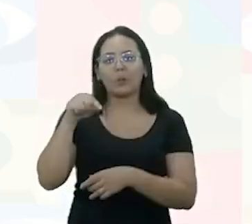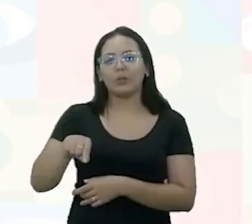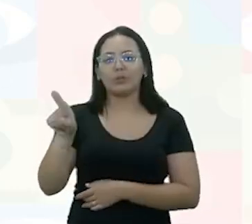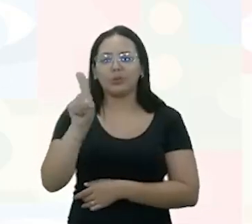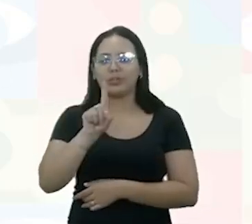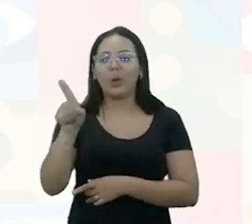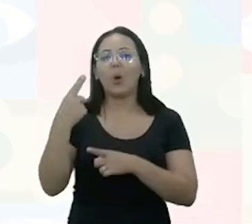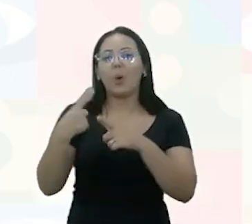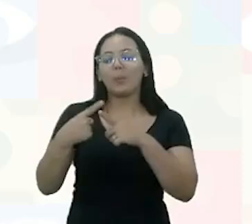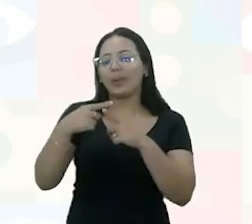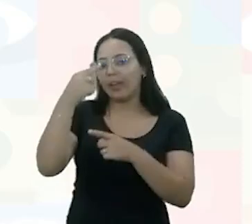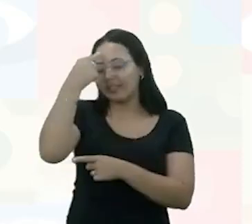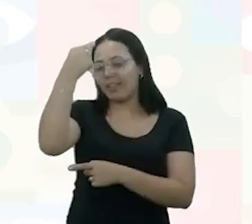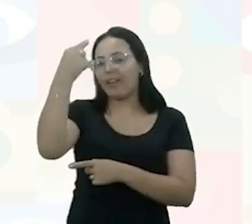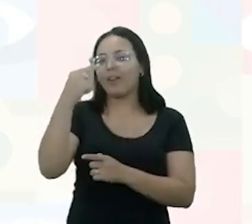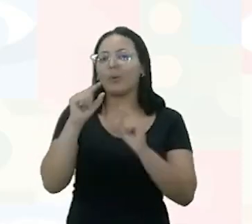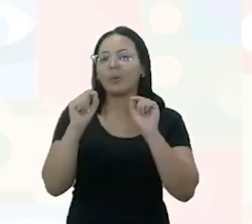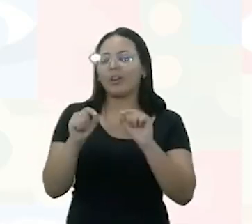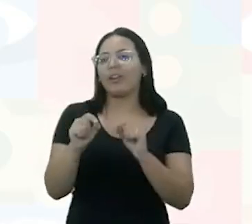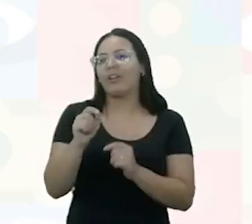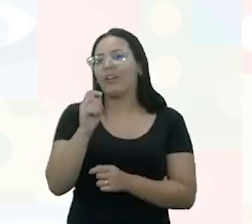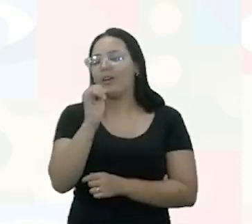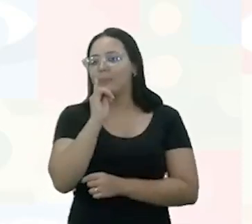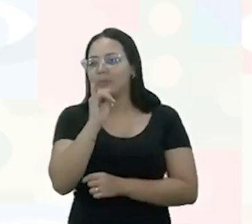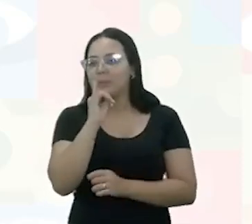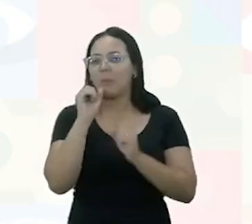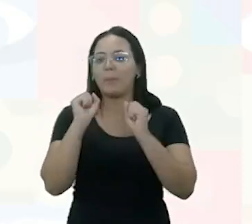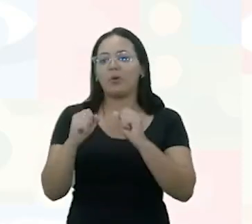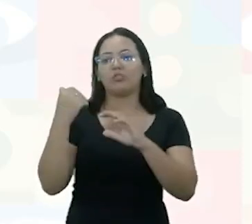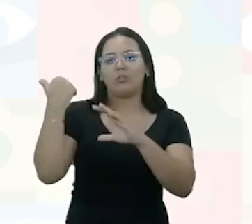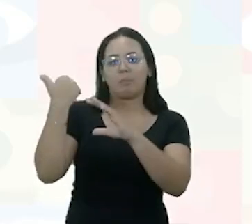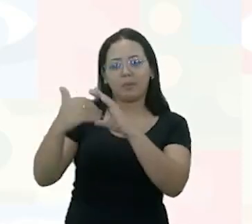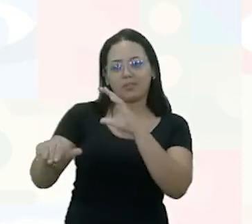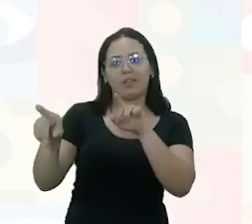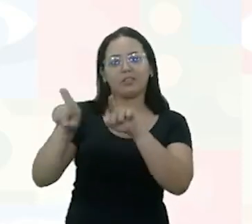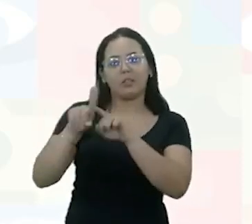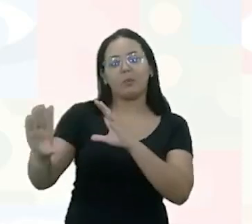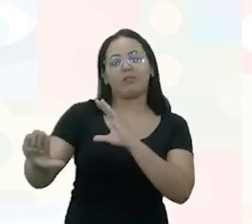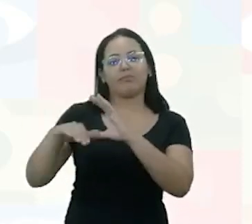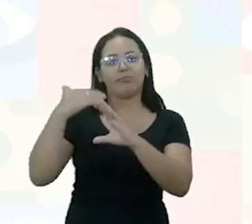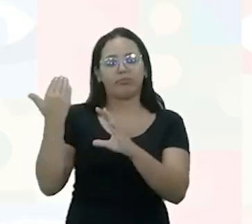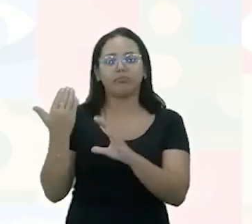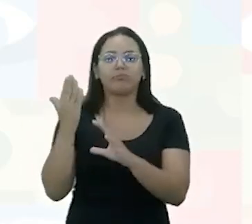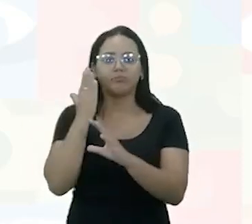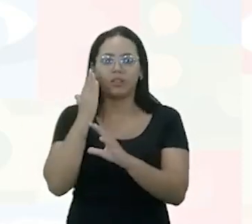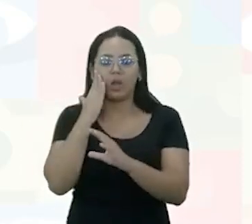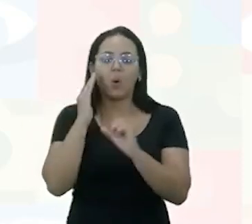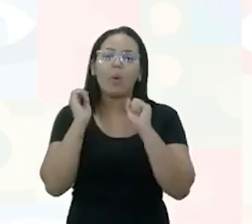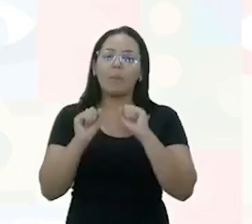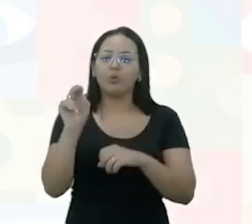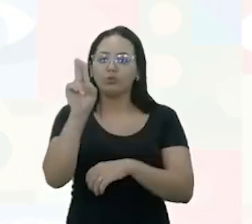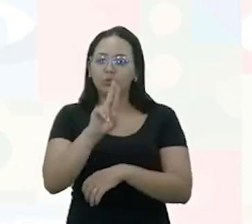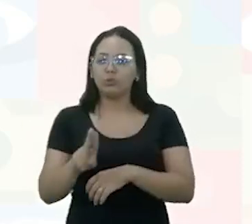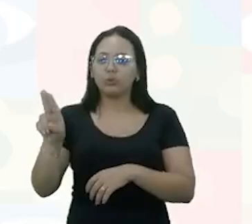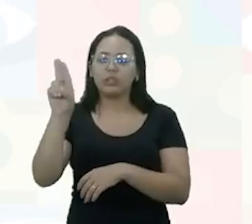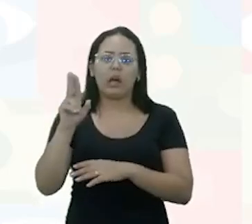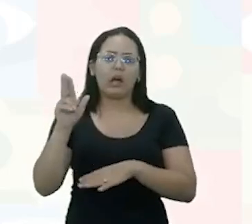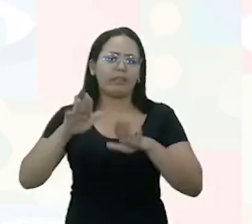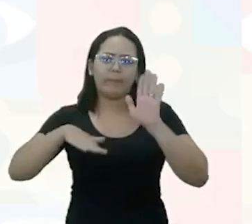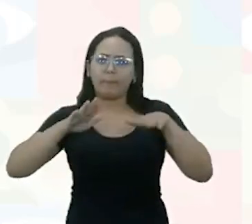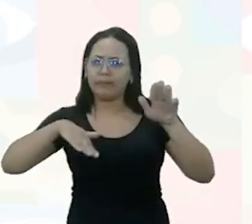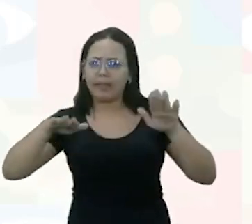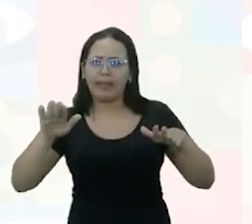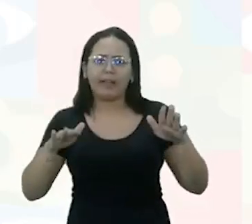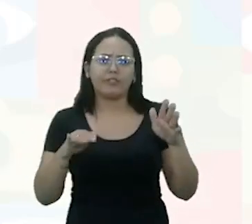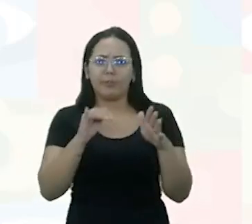você passar, né, o que você sente naquele momento e, dependendo, rir, compor, né,